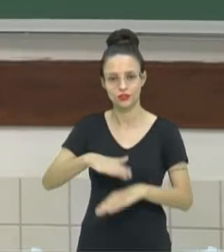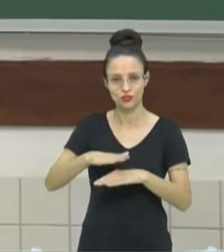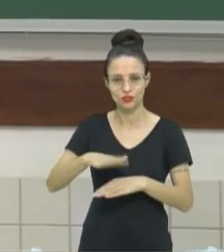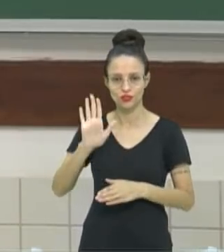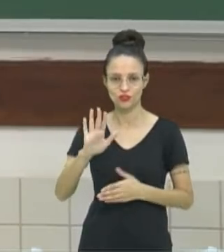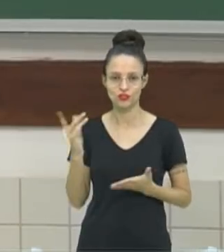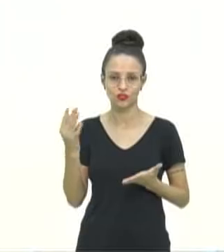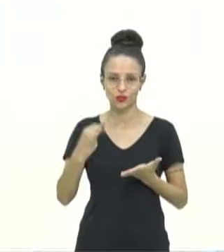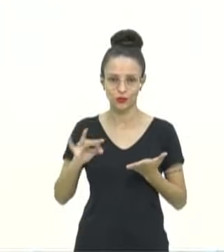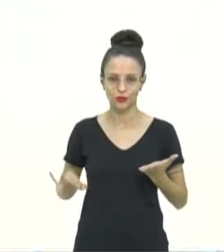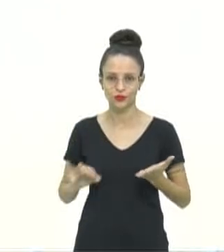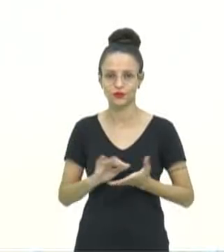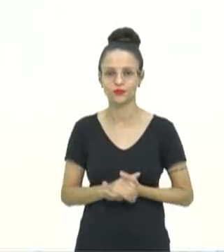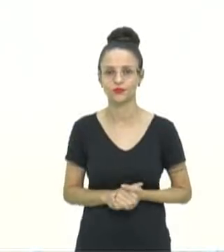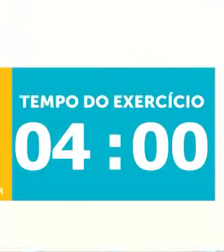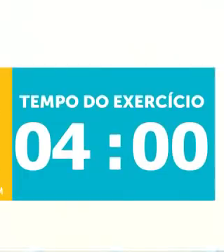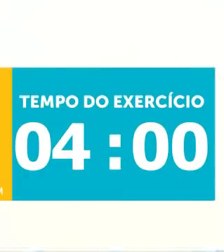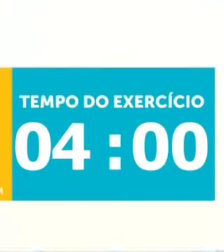já corrige.